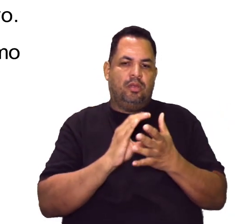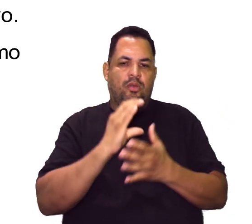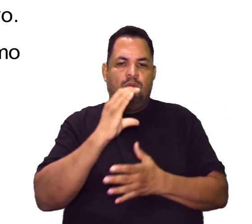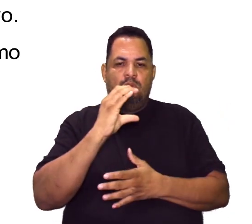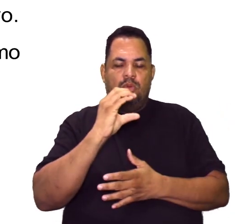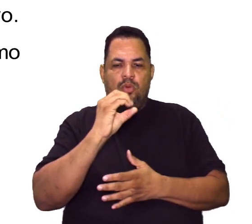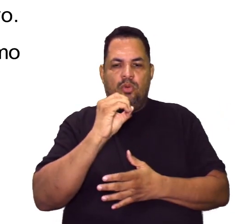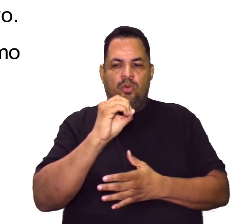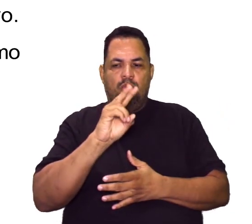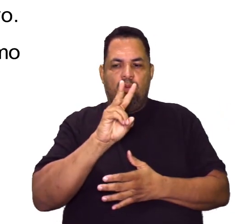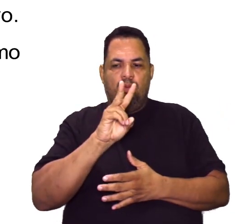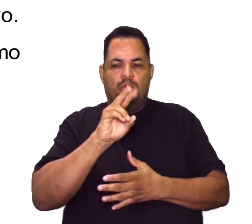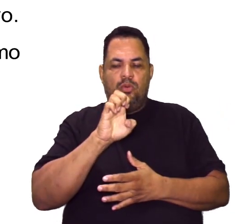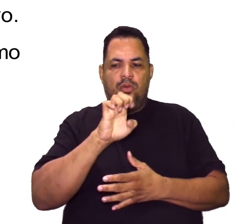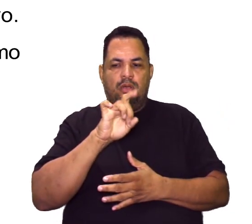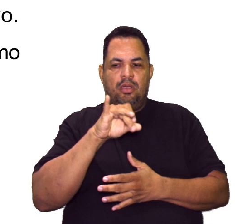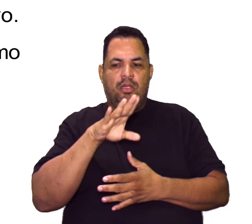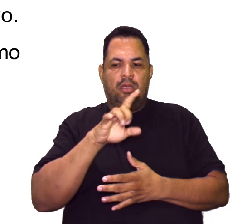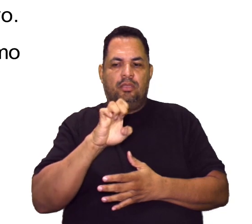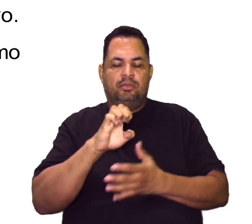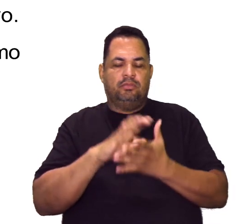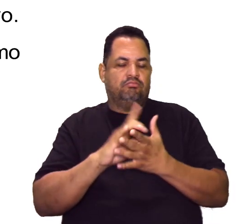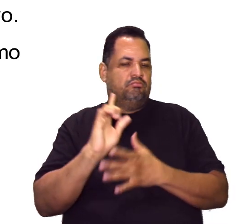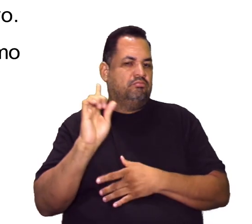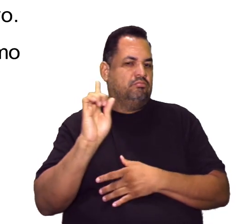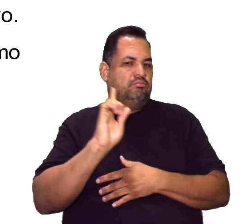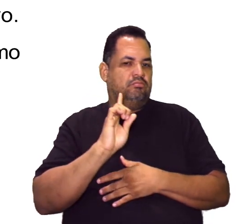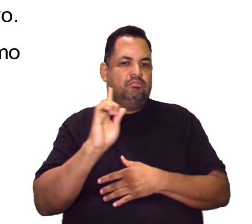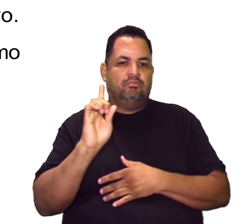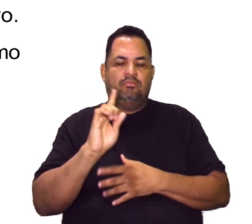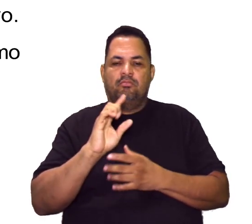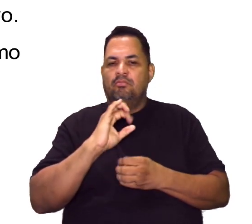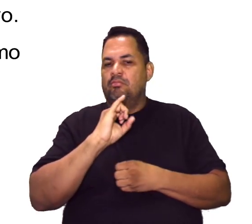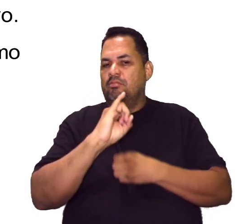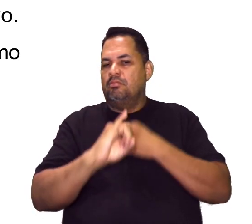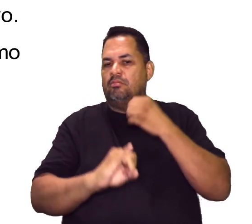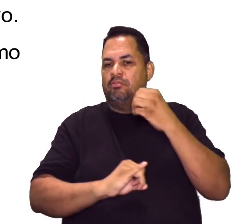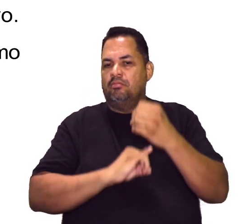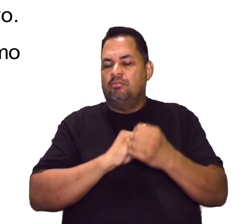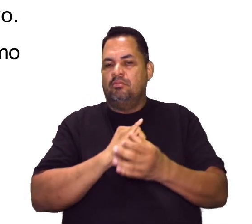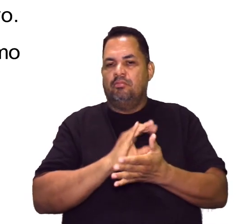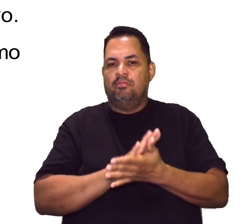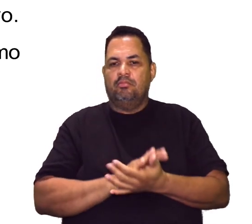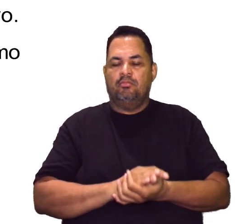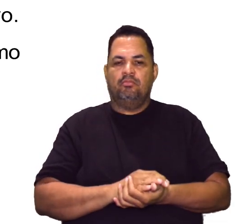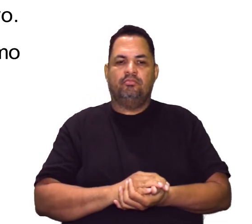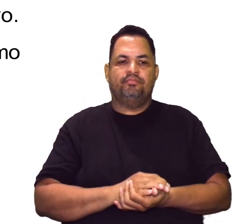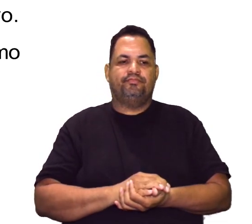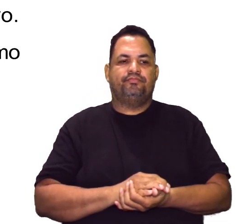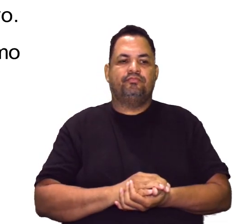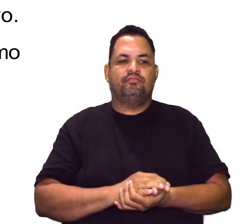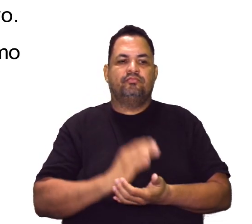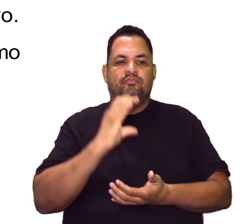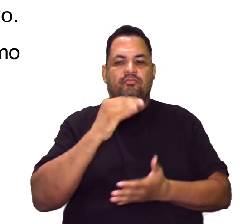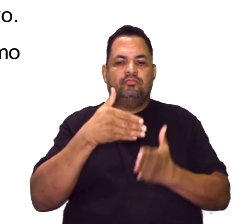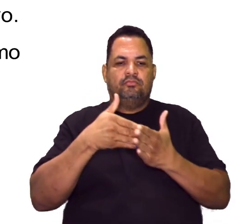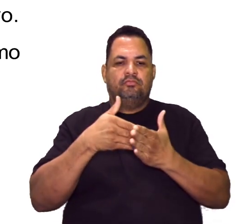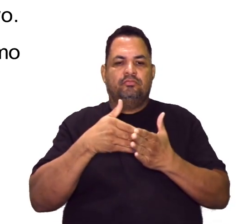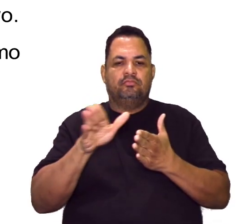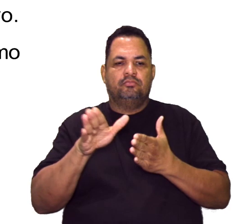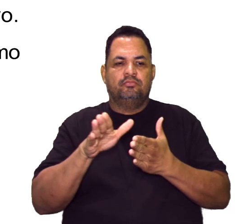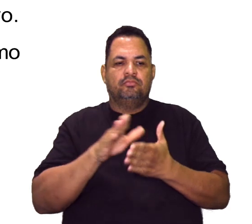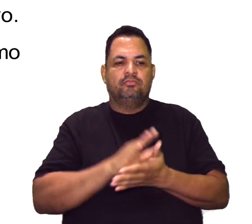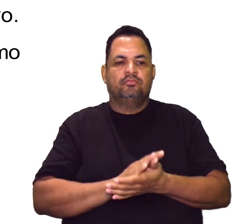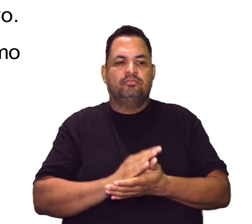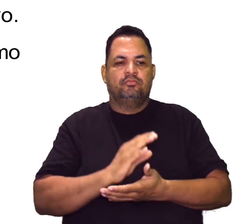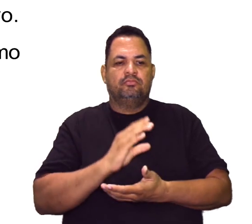covalentes, não são ligações iônicas. Então, todos os três são compostos iônicos. Delete a alternativa C.